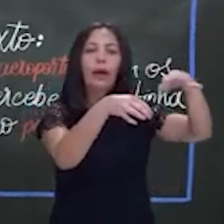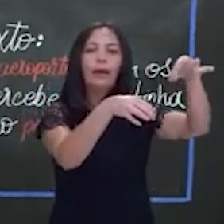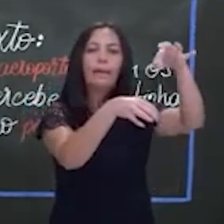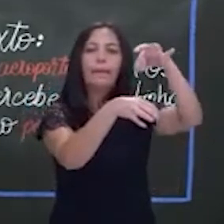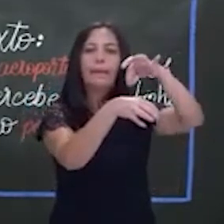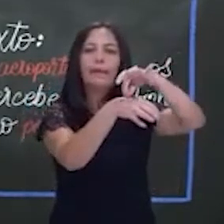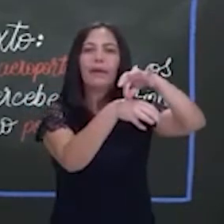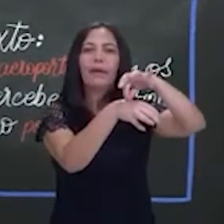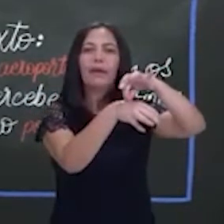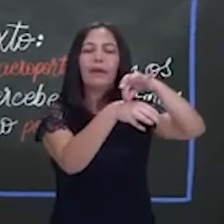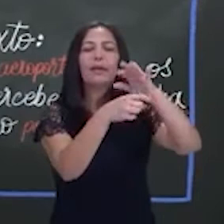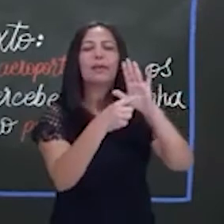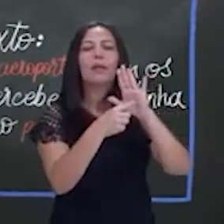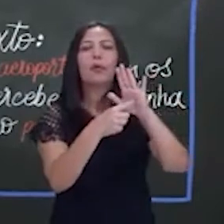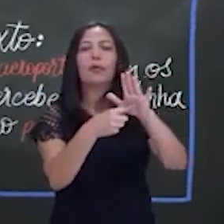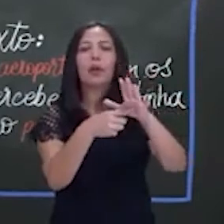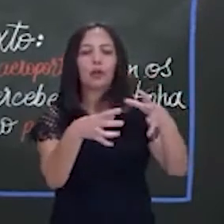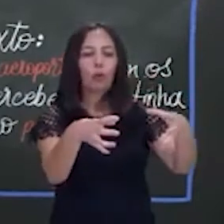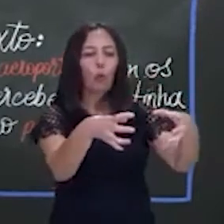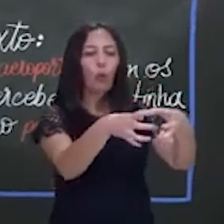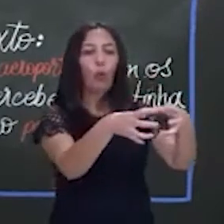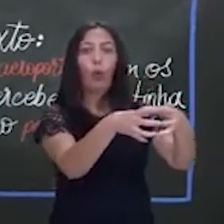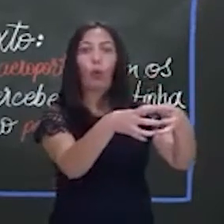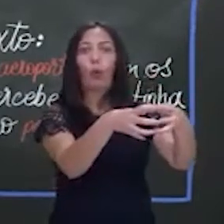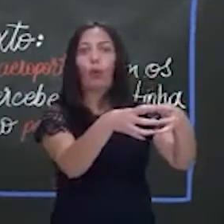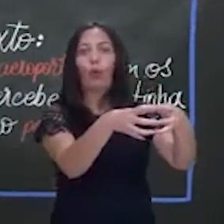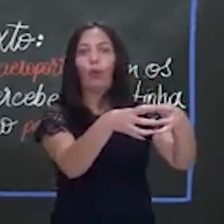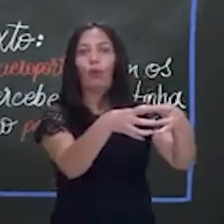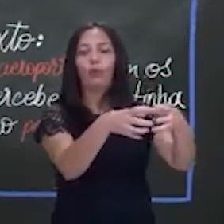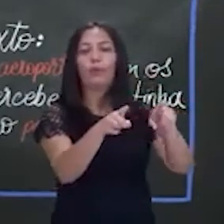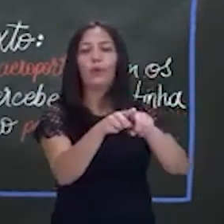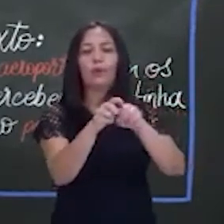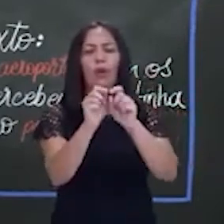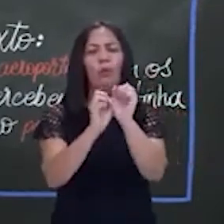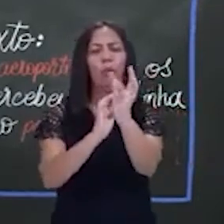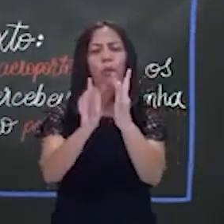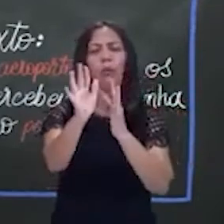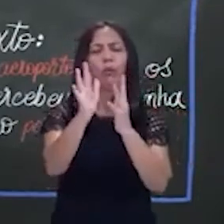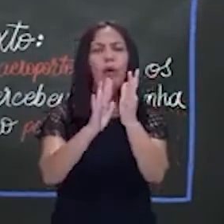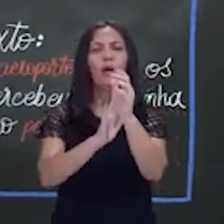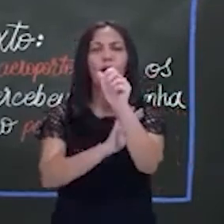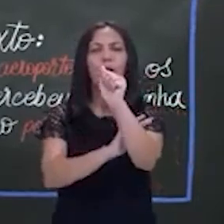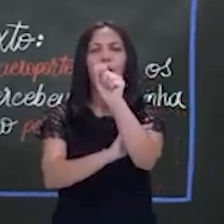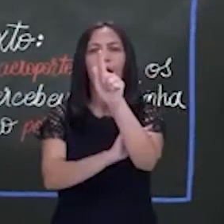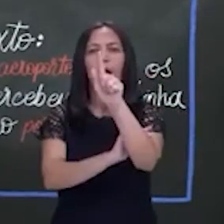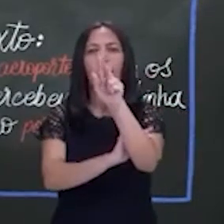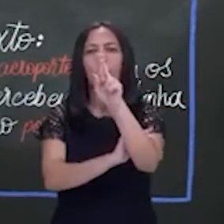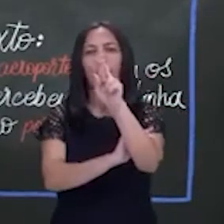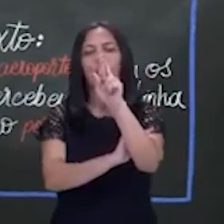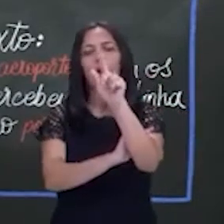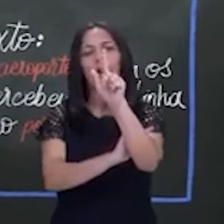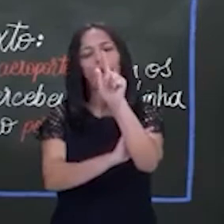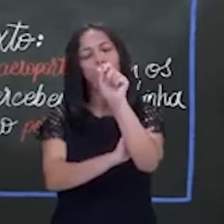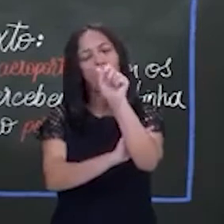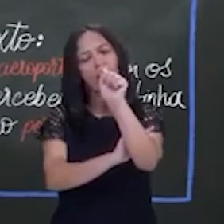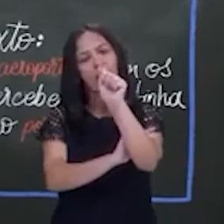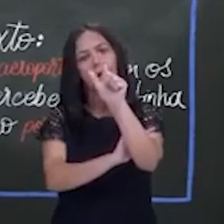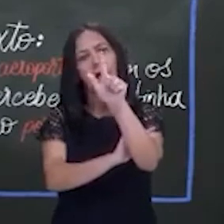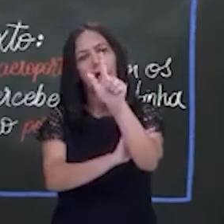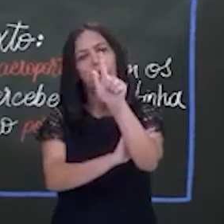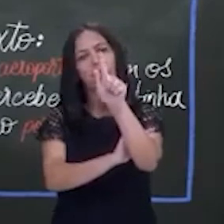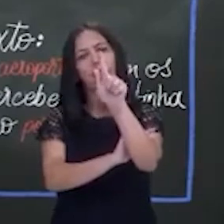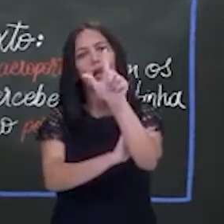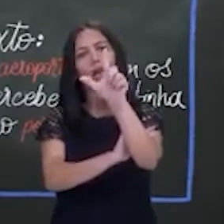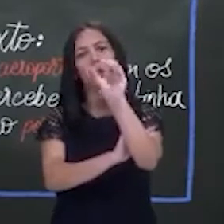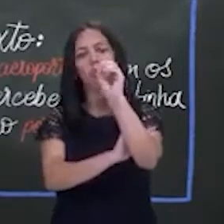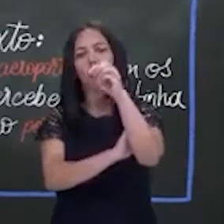ver um outro? Aglomeração. Por que aglomeração é um coletivo? Porque esse substantivo reúne a ideia de um grupo de pessoas. Então, guarda